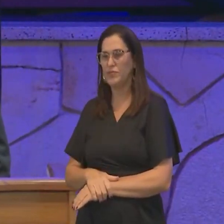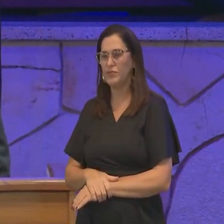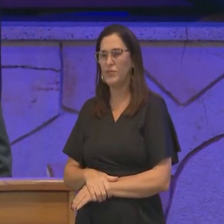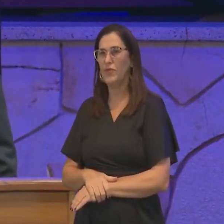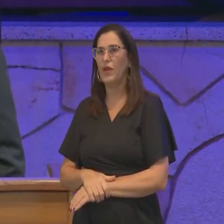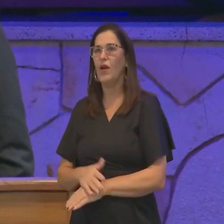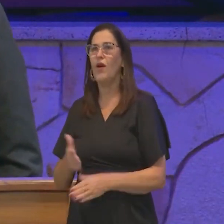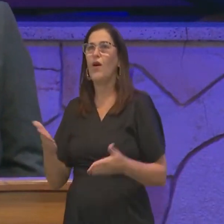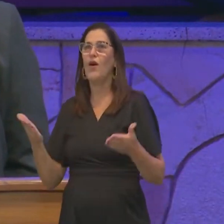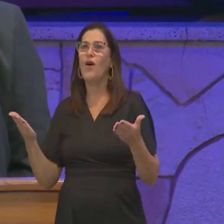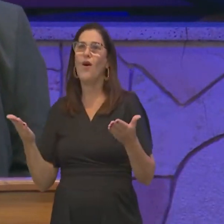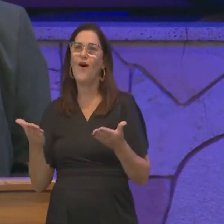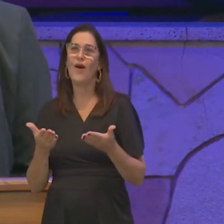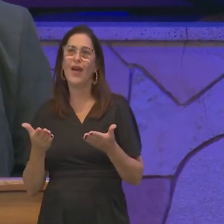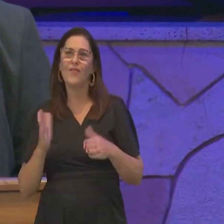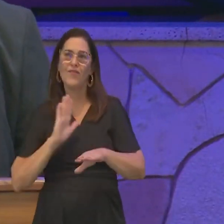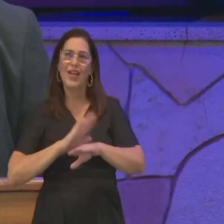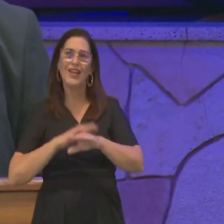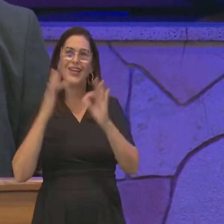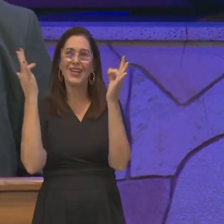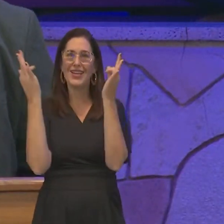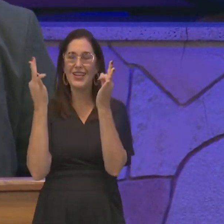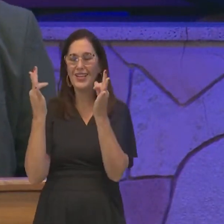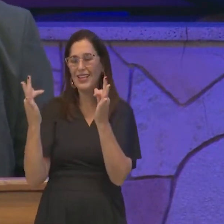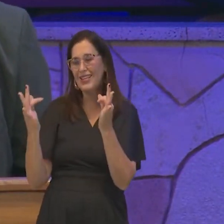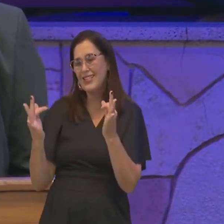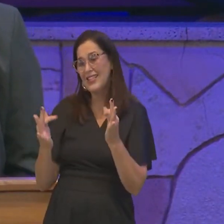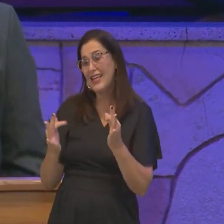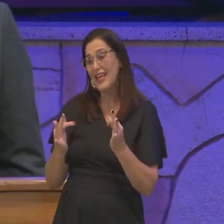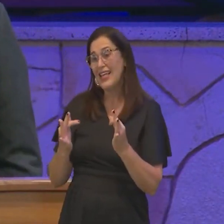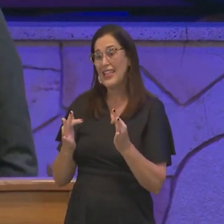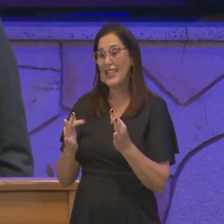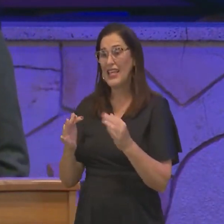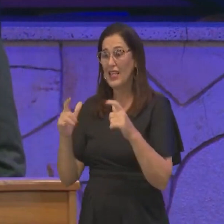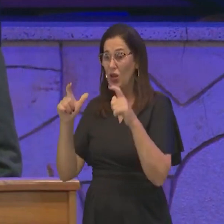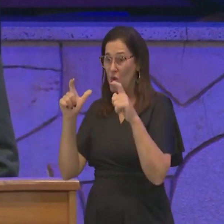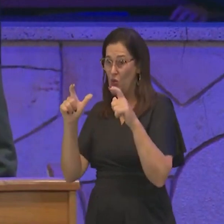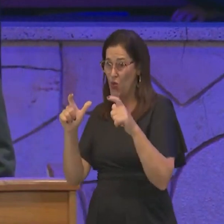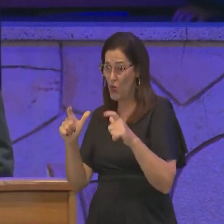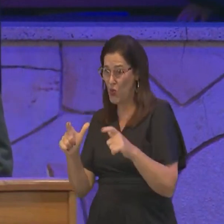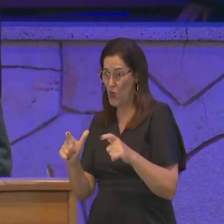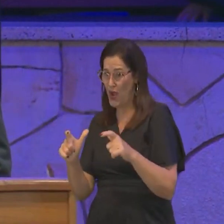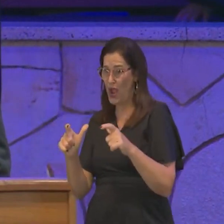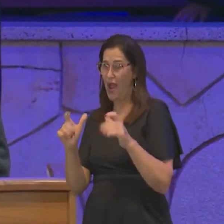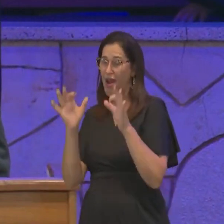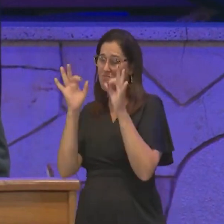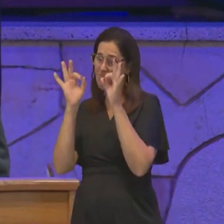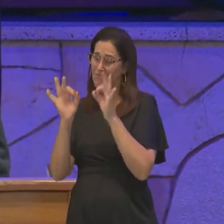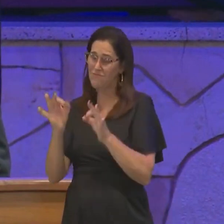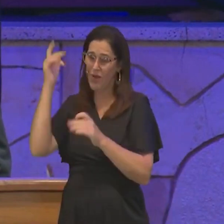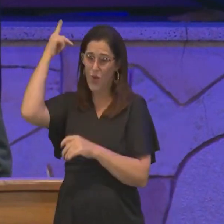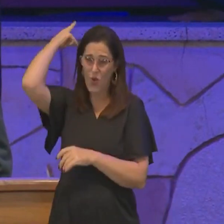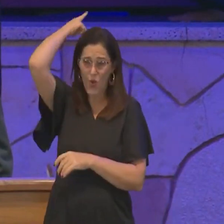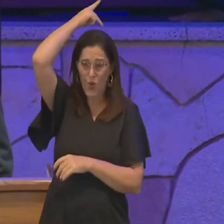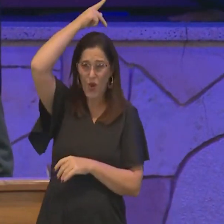nesta hora feliz, neste